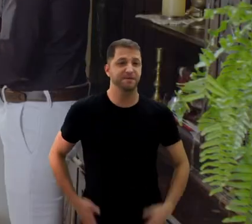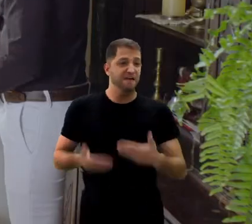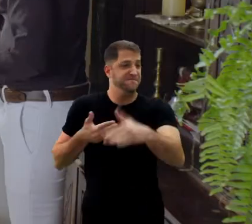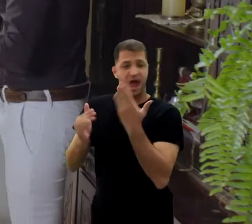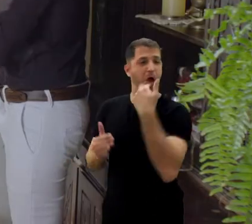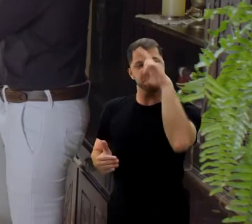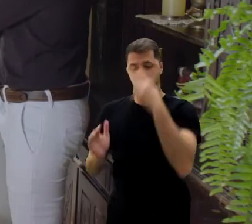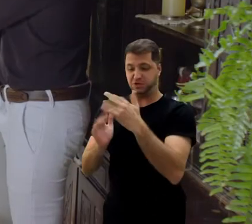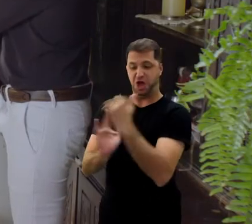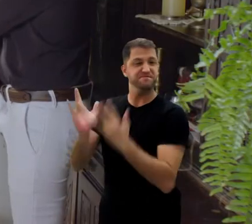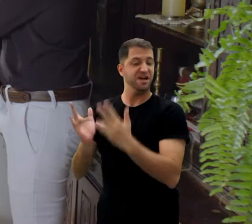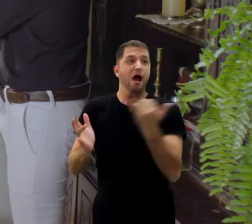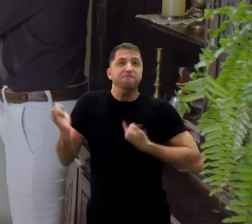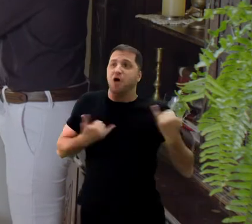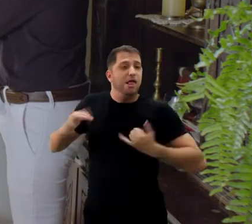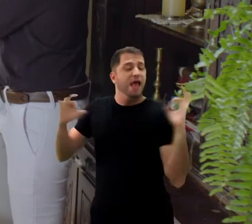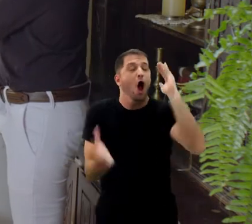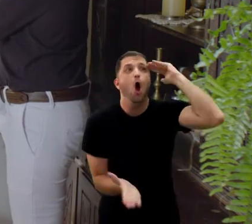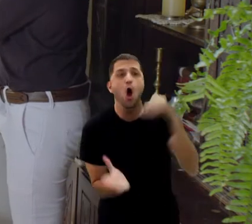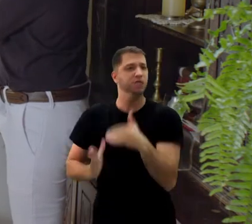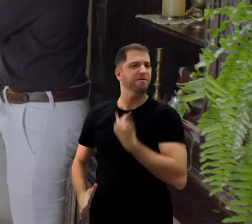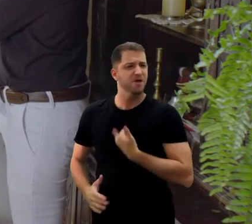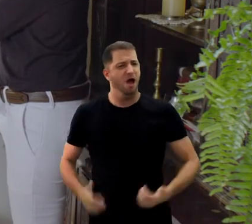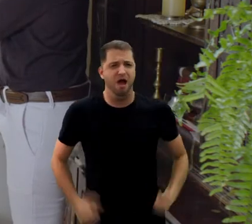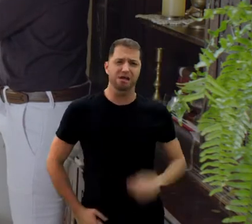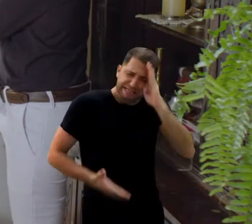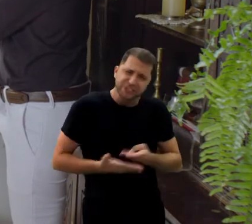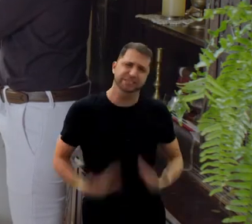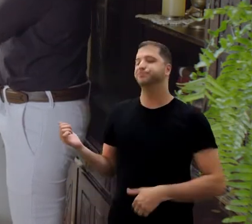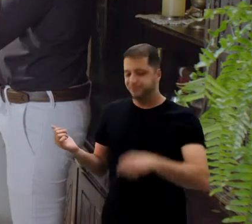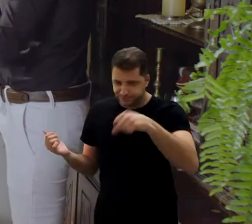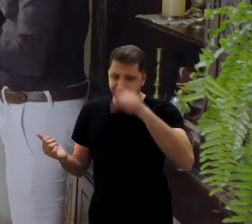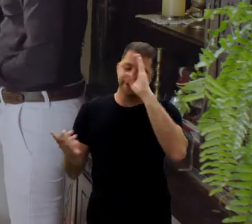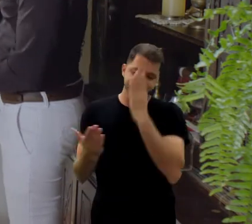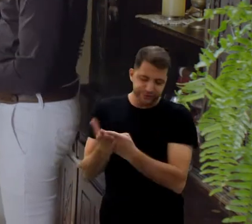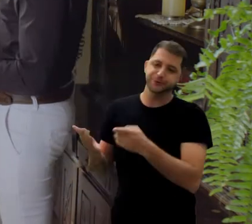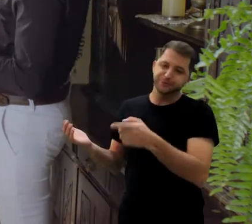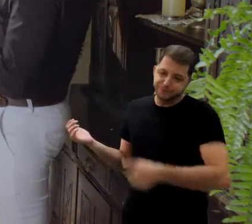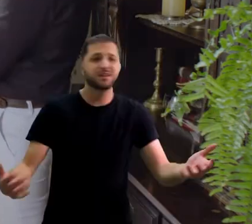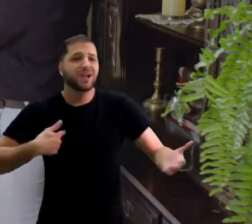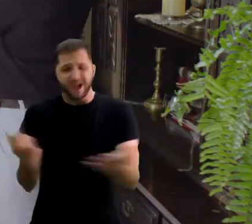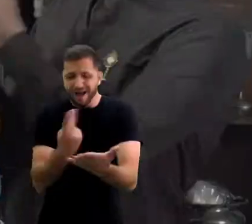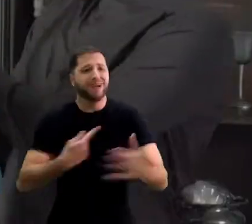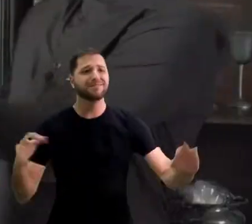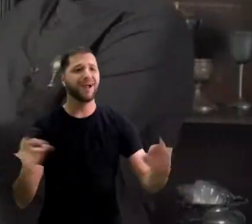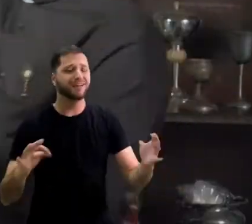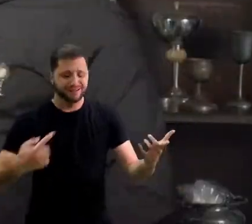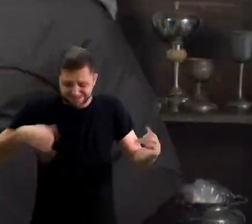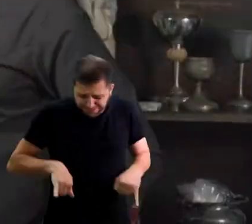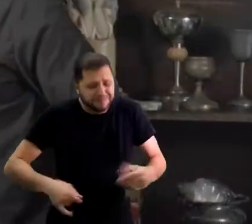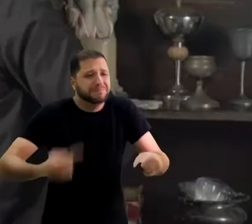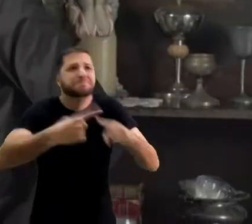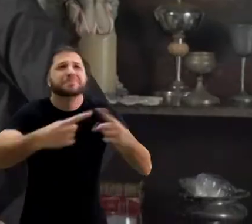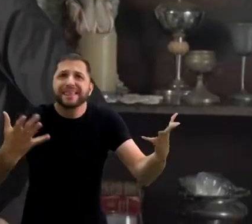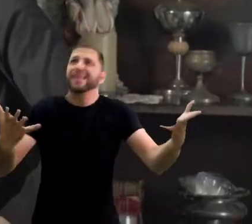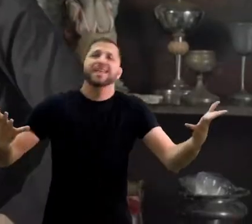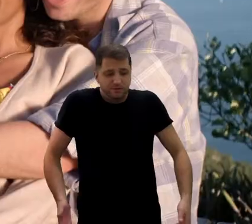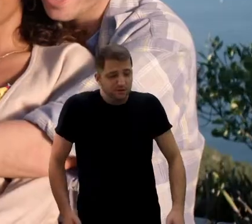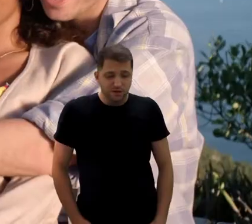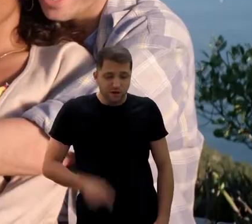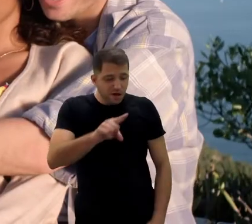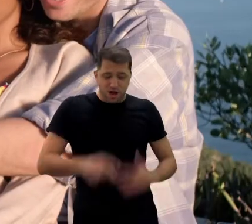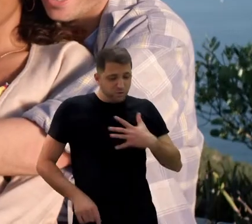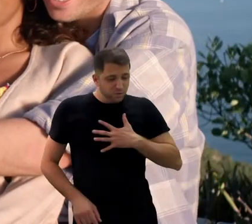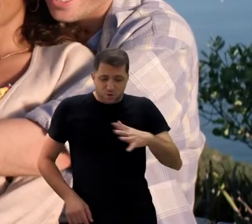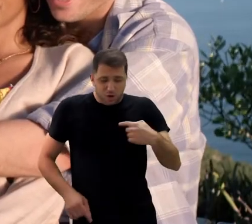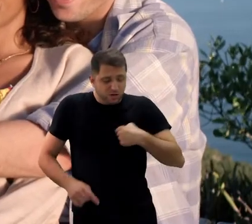Acredita que eu fui a última pessoa a saber desse almoço de noivado? Acredito, Lucimar, acredito. Agora vê se eu mereço. Por